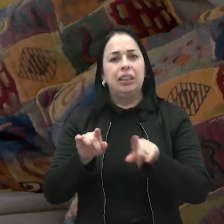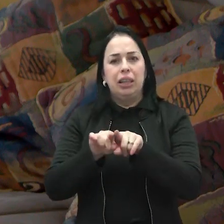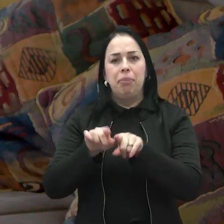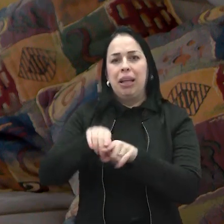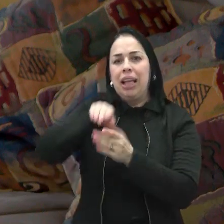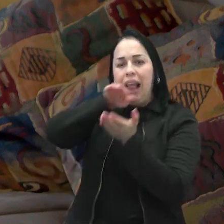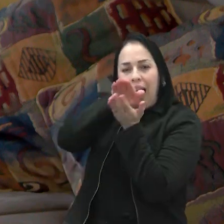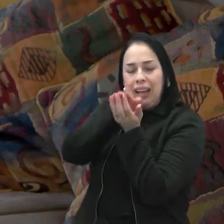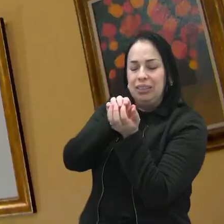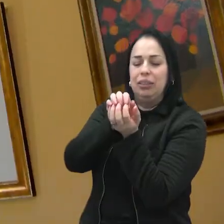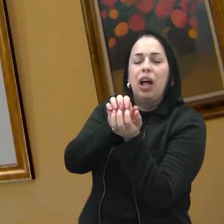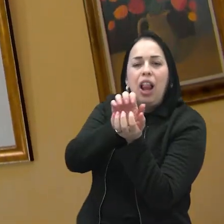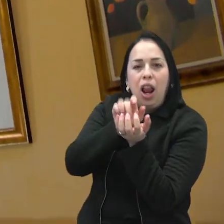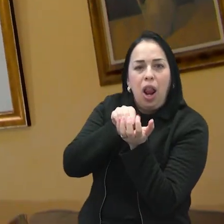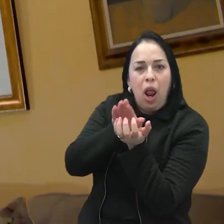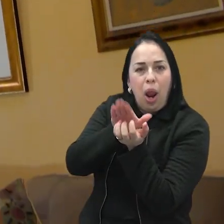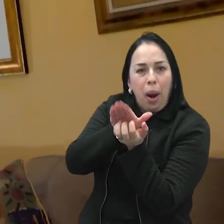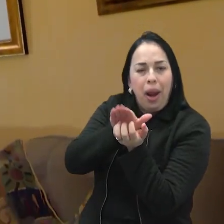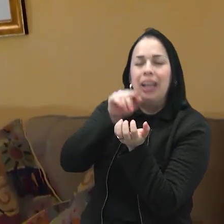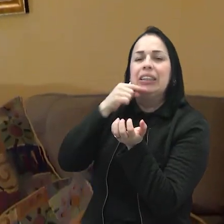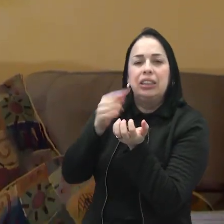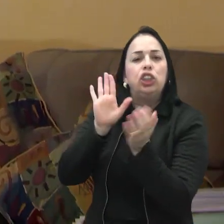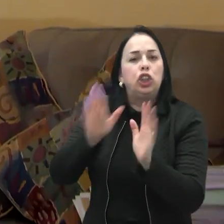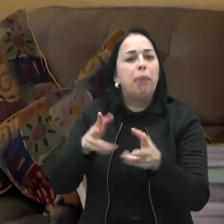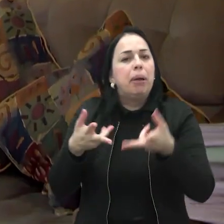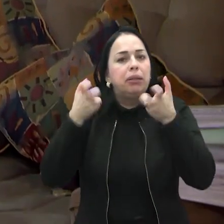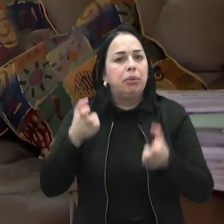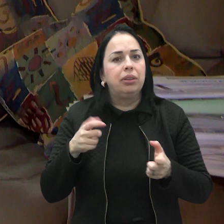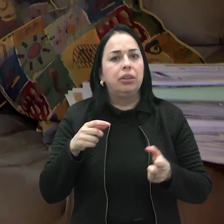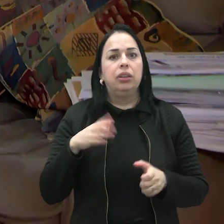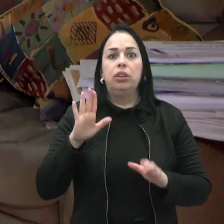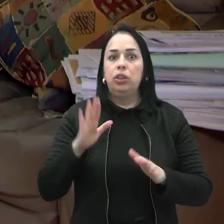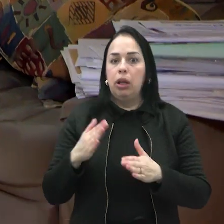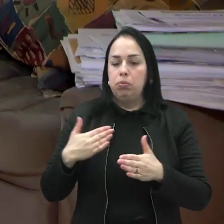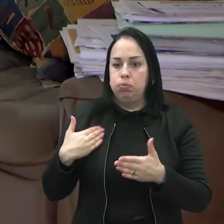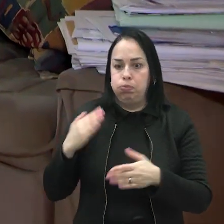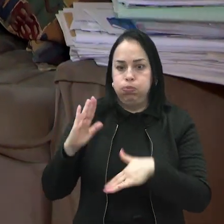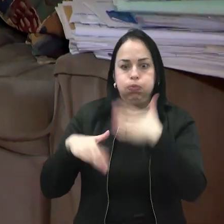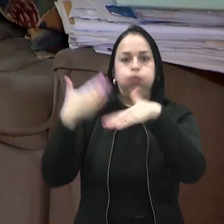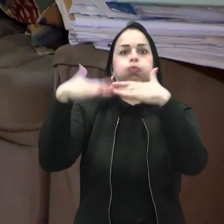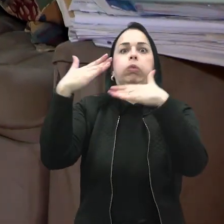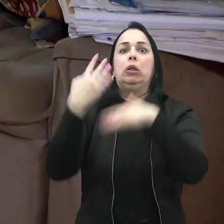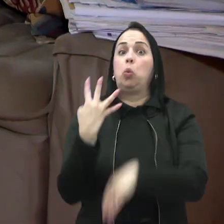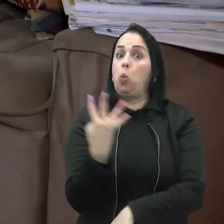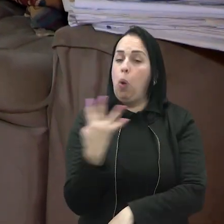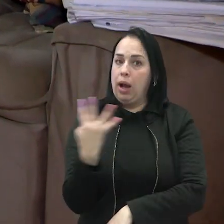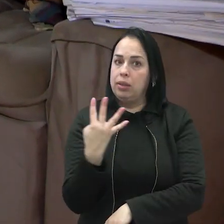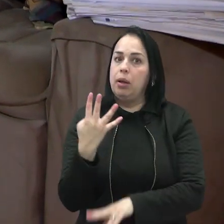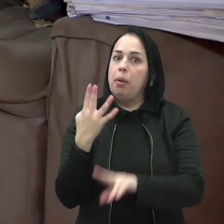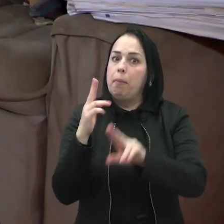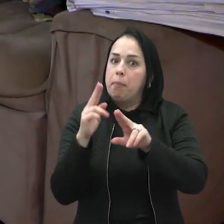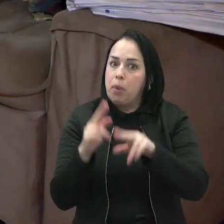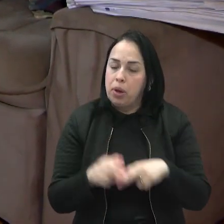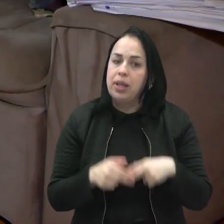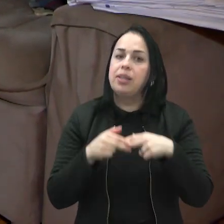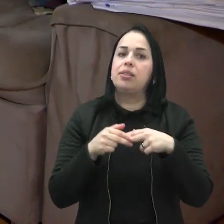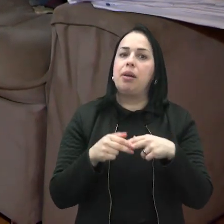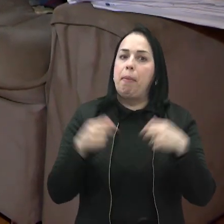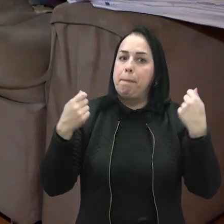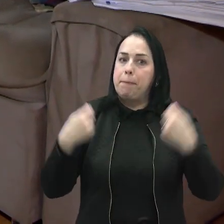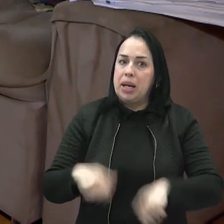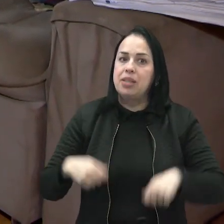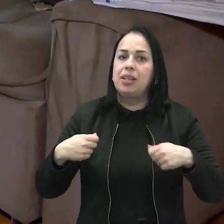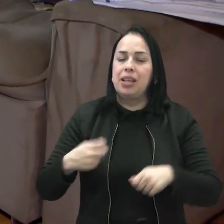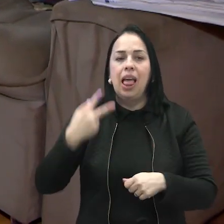assoalho da boca. A doença já estava avançada, no estágio 4 e em metástase. Por isso,